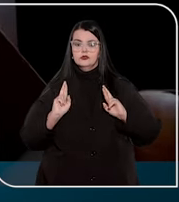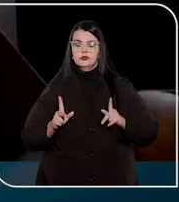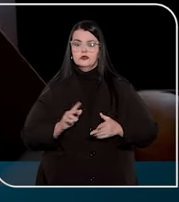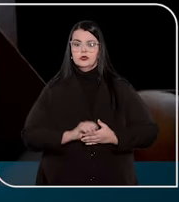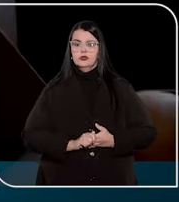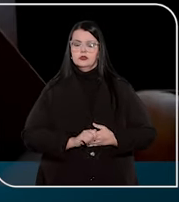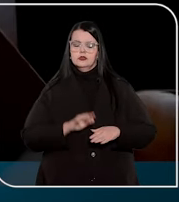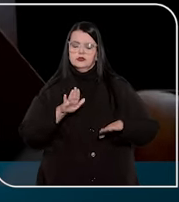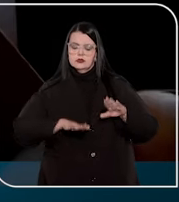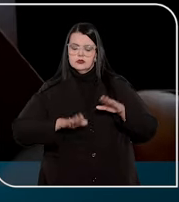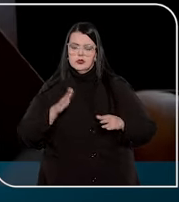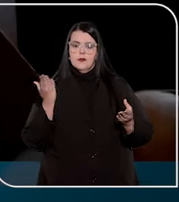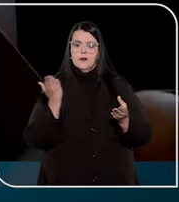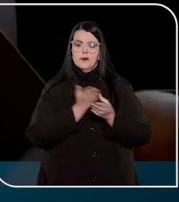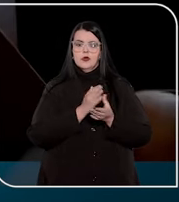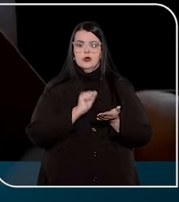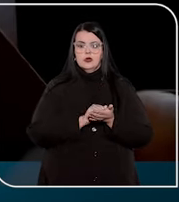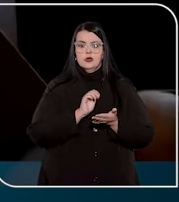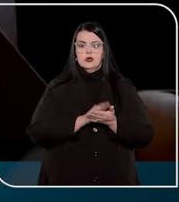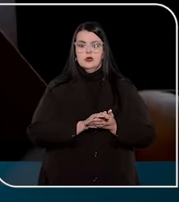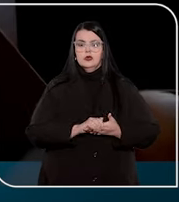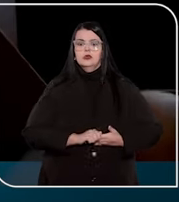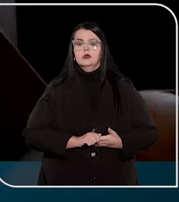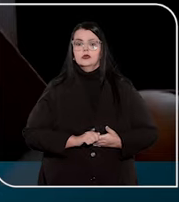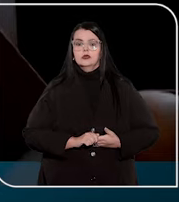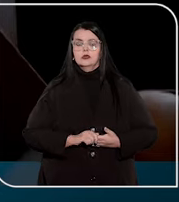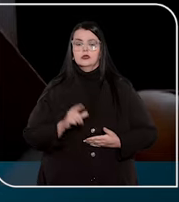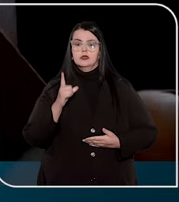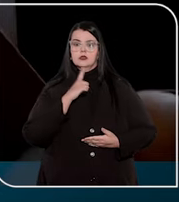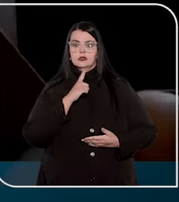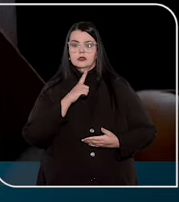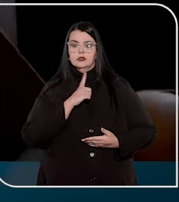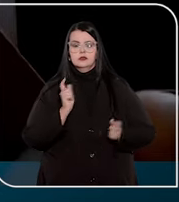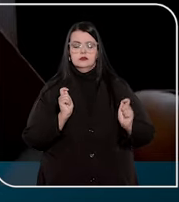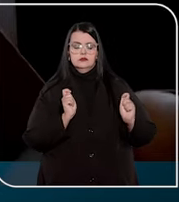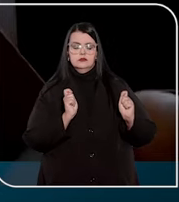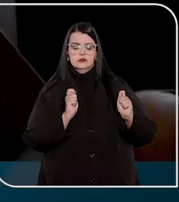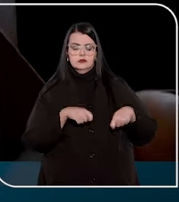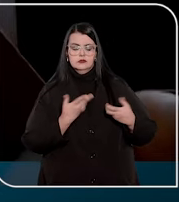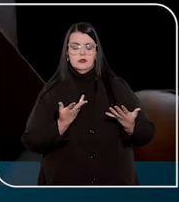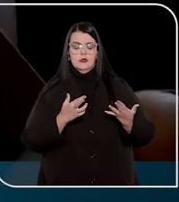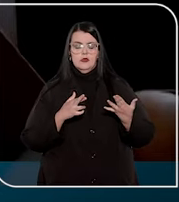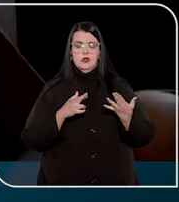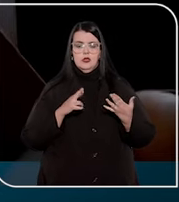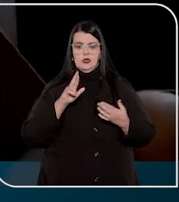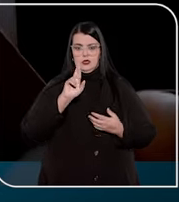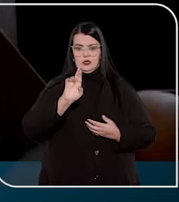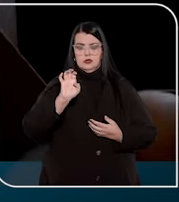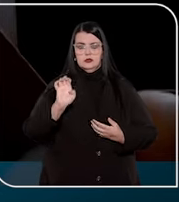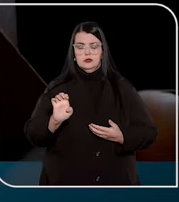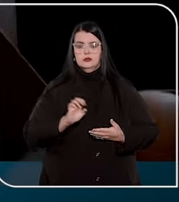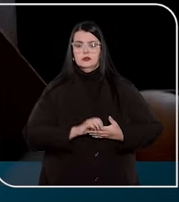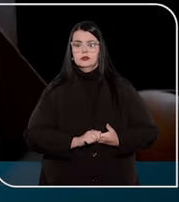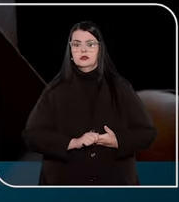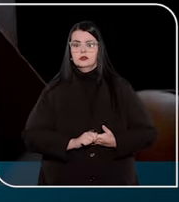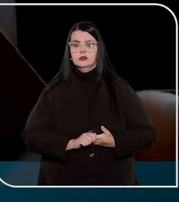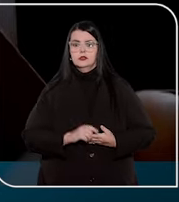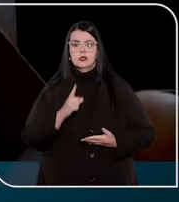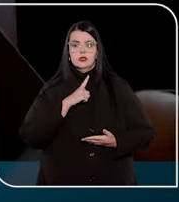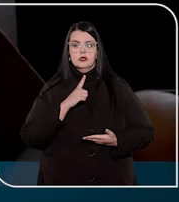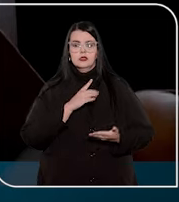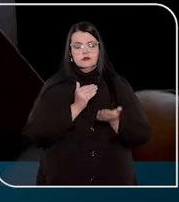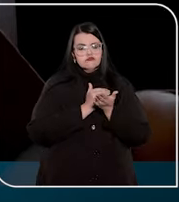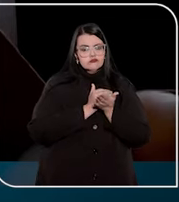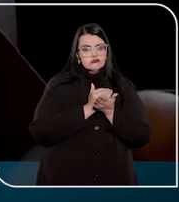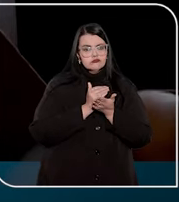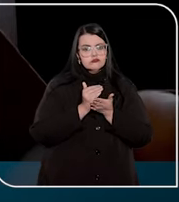do tipo de processo, mas só nessas hipóteses é que é cabível o recurso extraordinário. E aí, já adiantando algo que eu sei